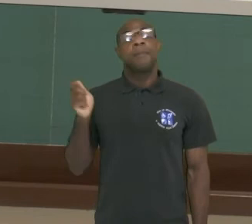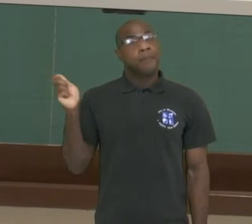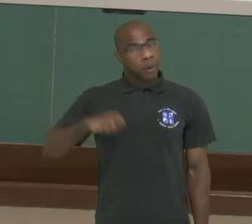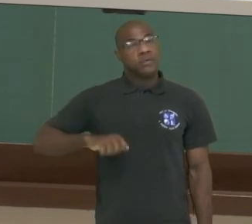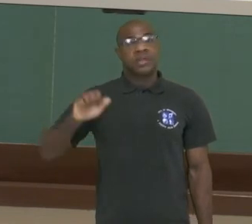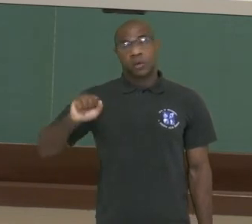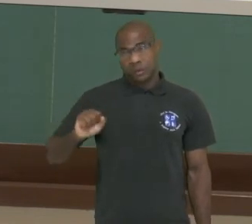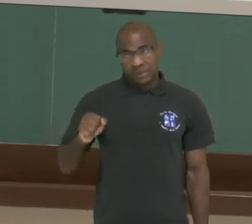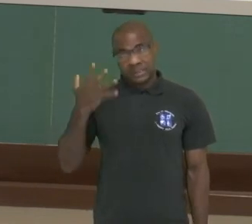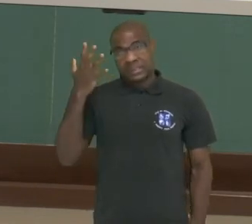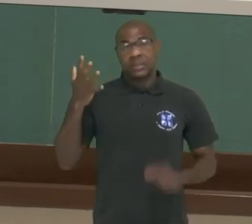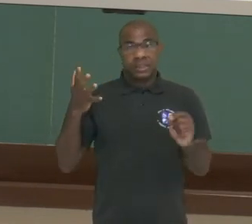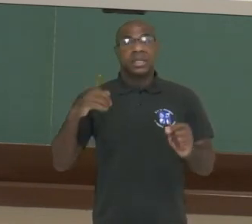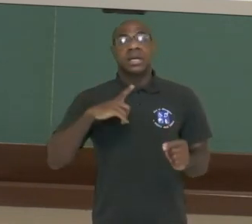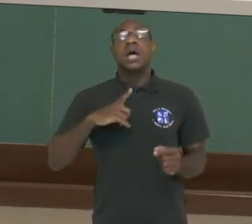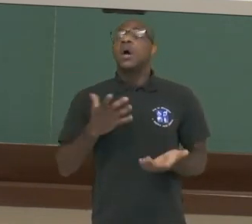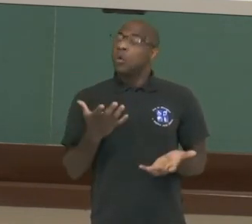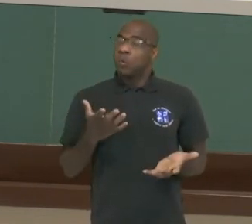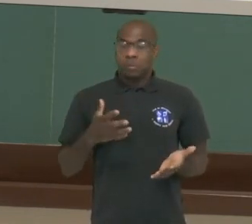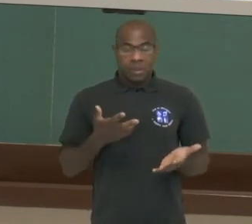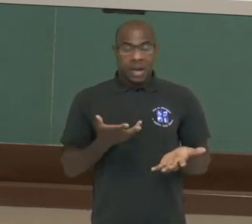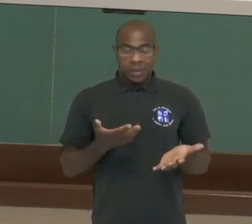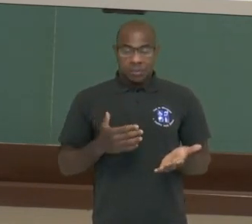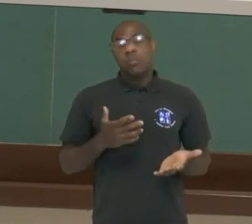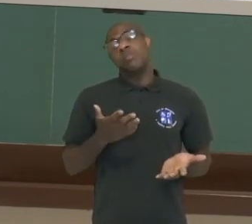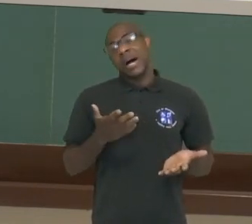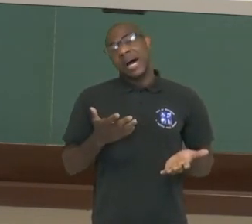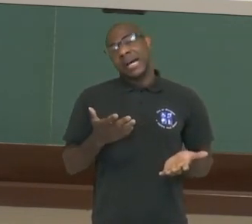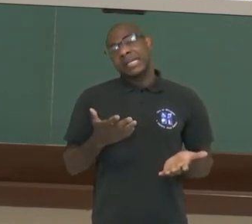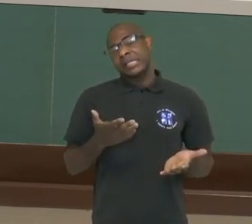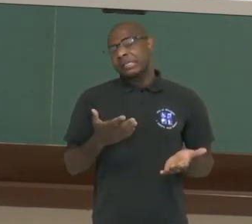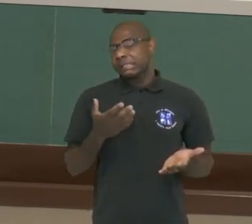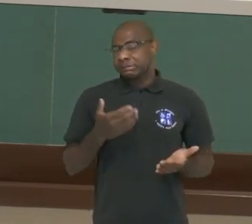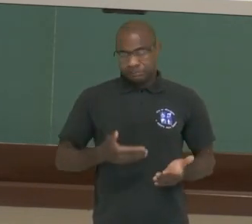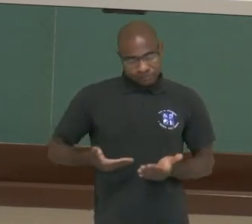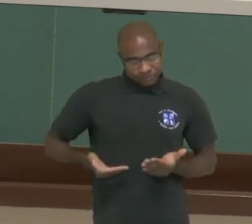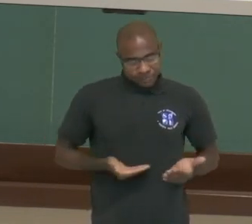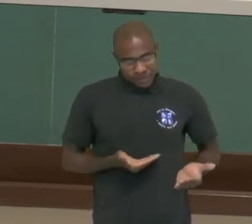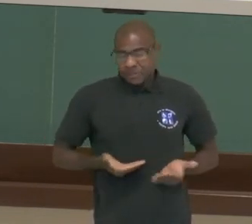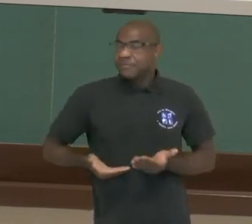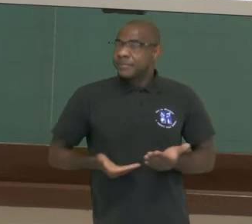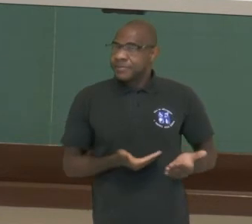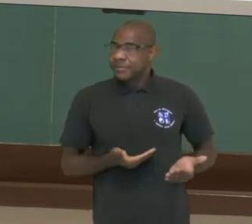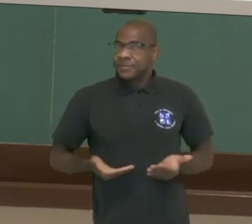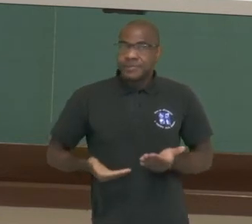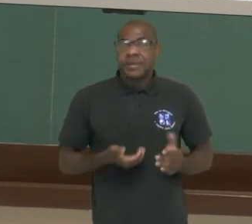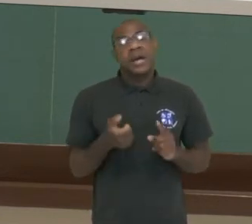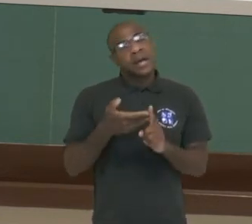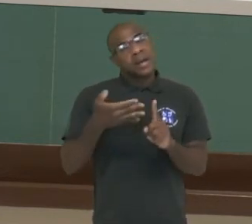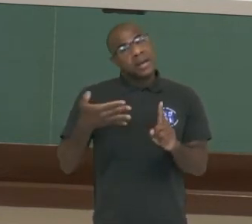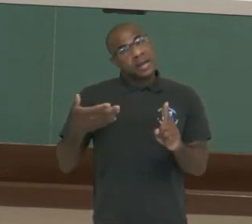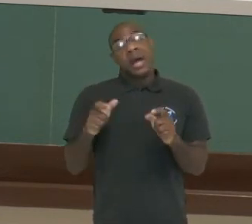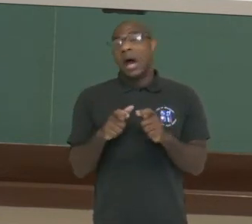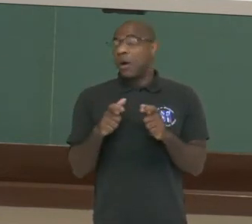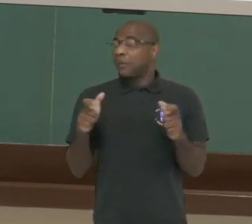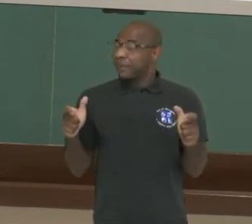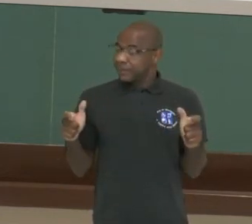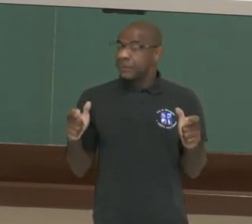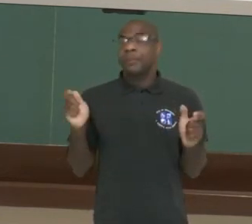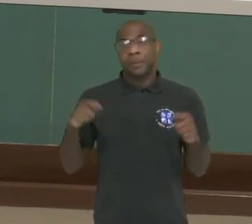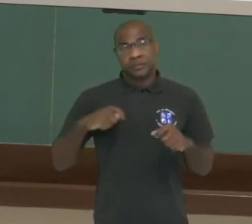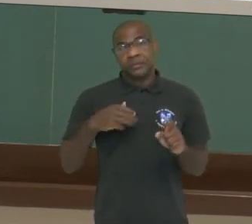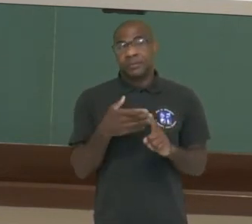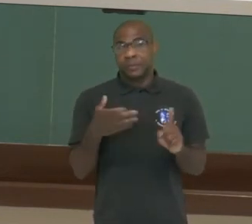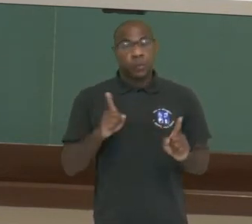de ter uma criança com alguma síndrome, infelizmente, aumenta. Isso não quer dizer que